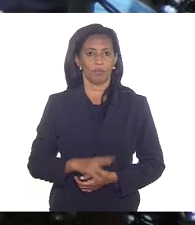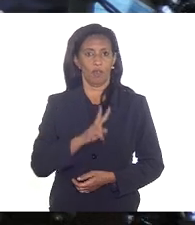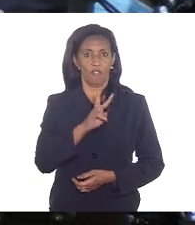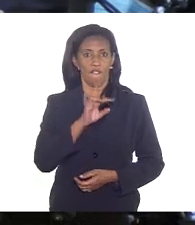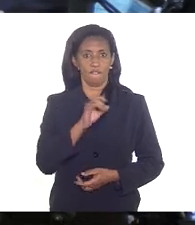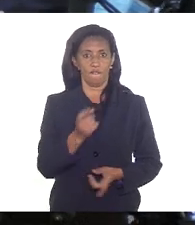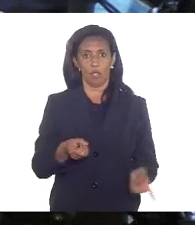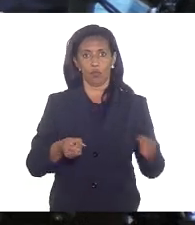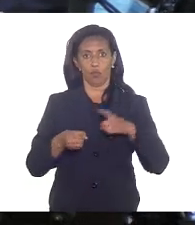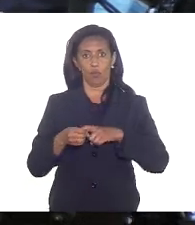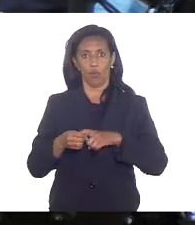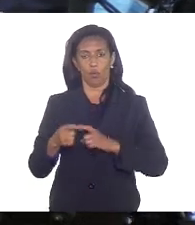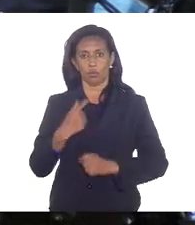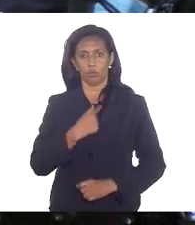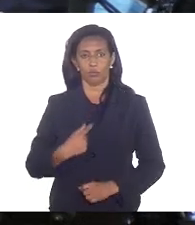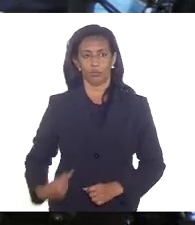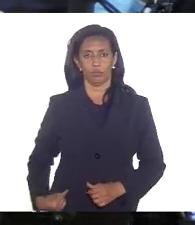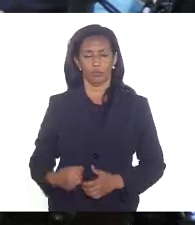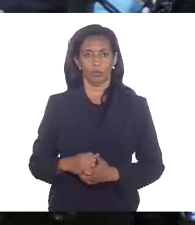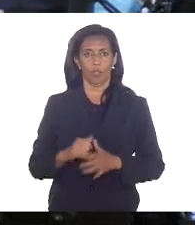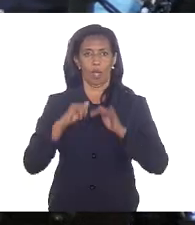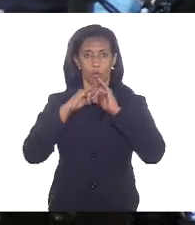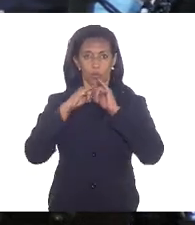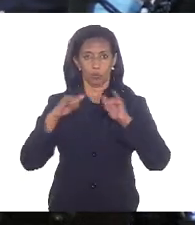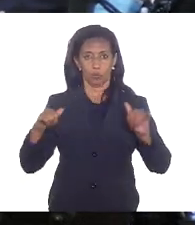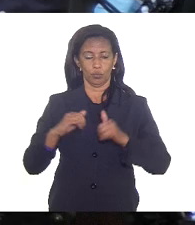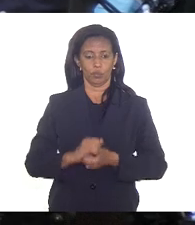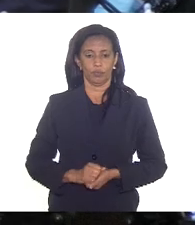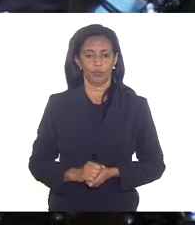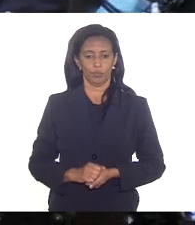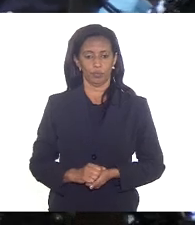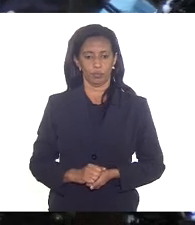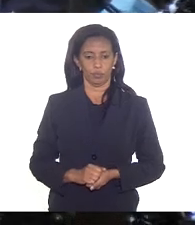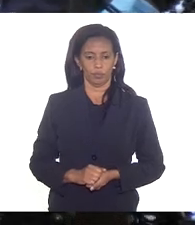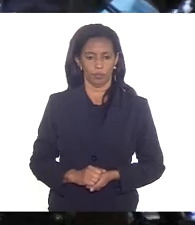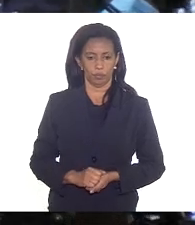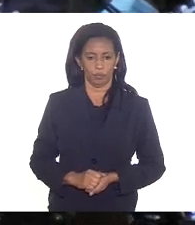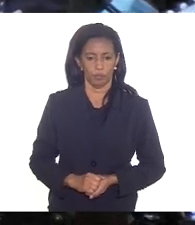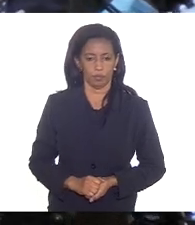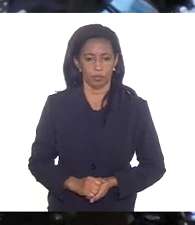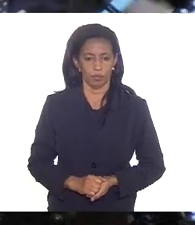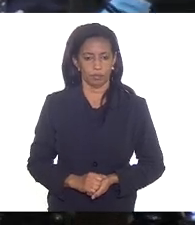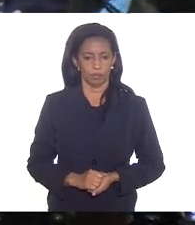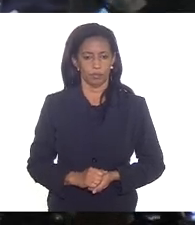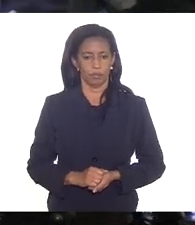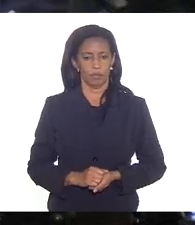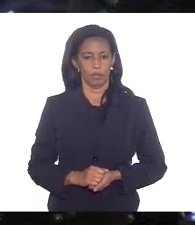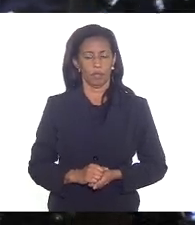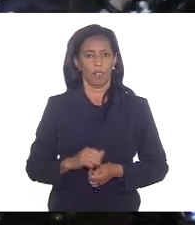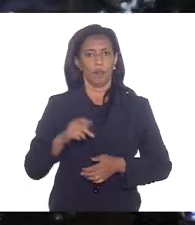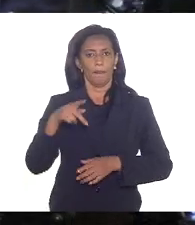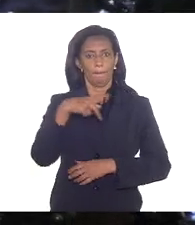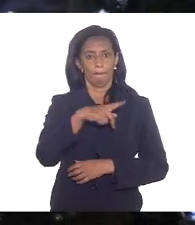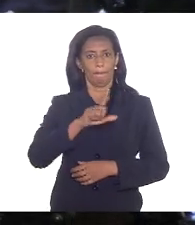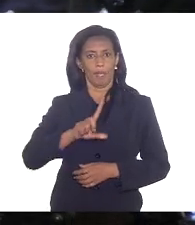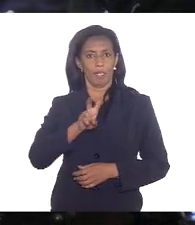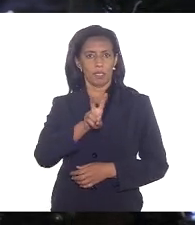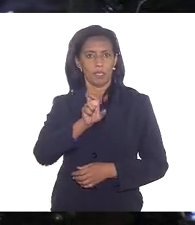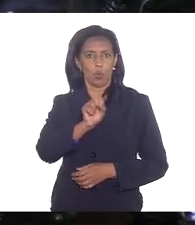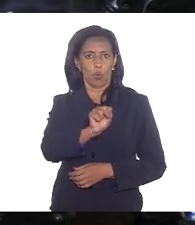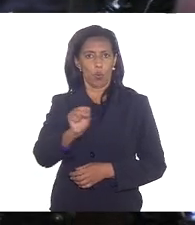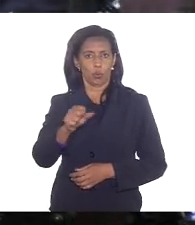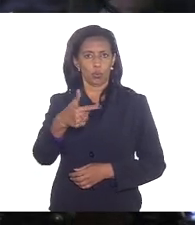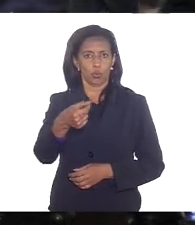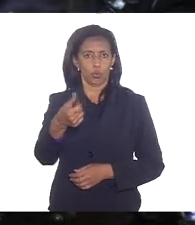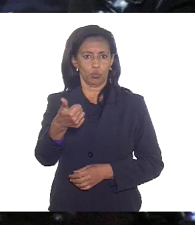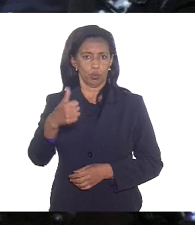retorna O governo anuncio perto para seu apoio ao projeto de 40 projeto de lei 588